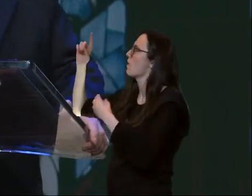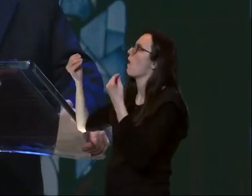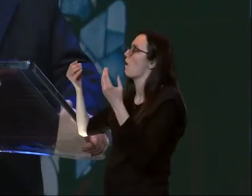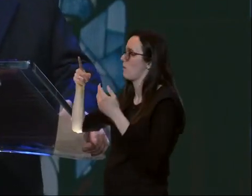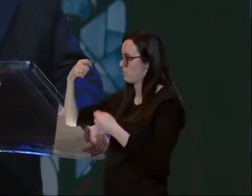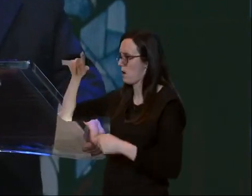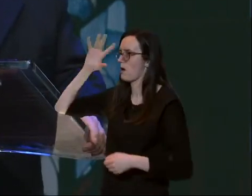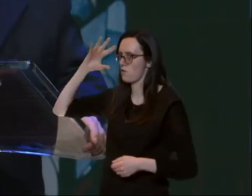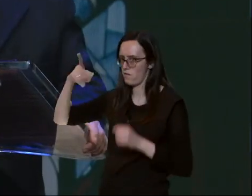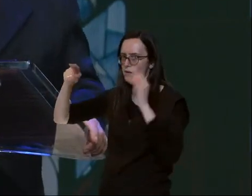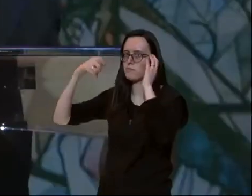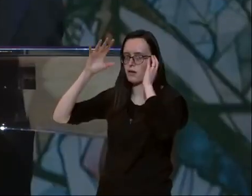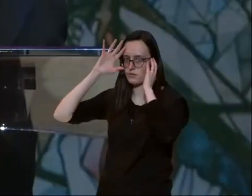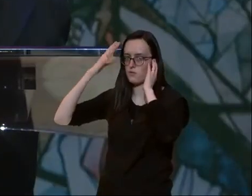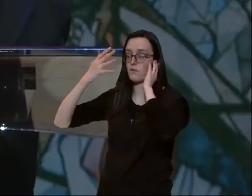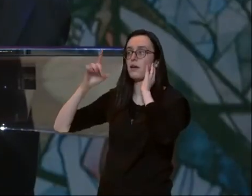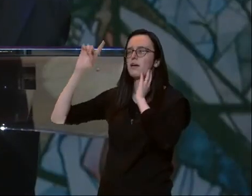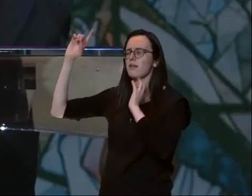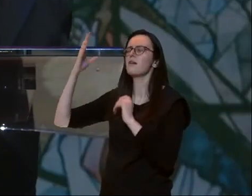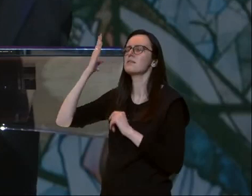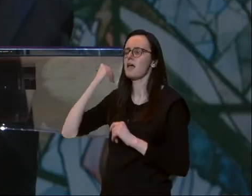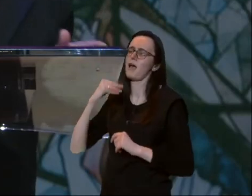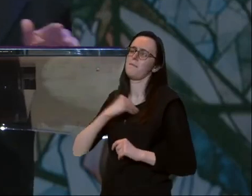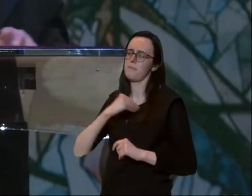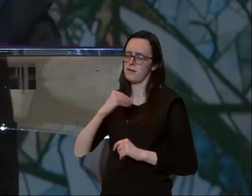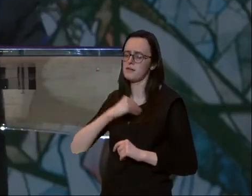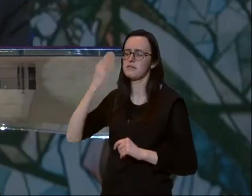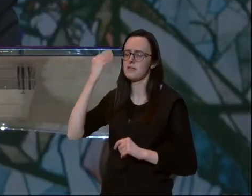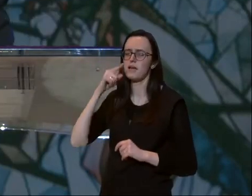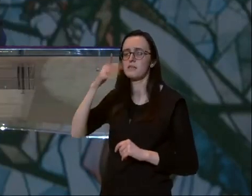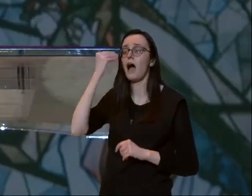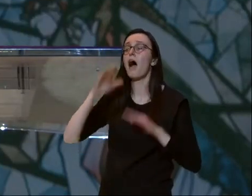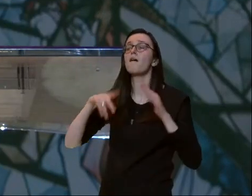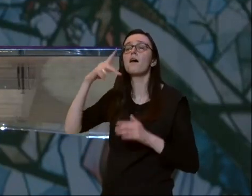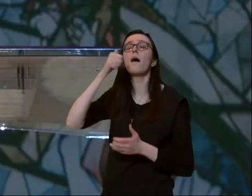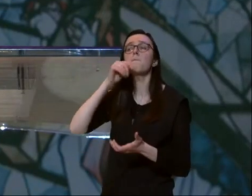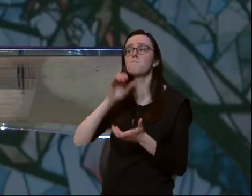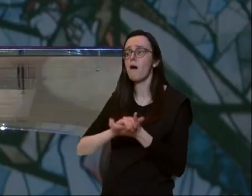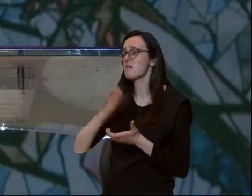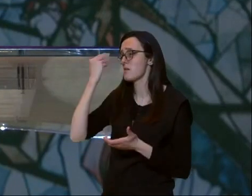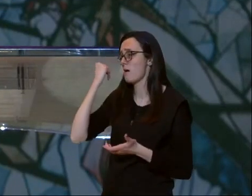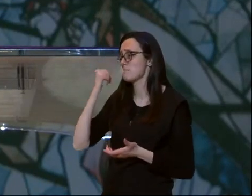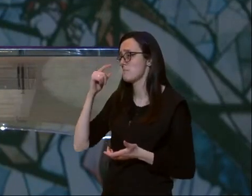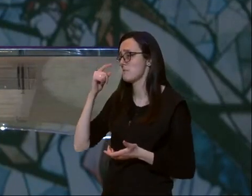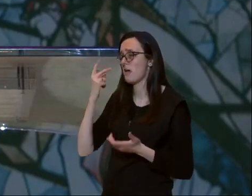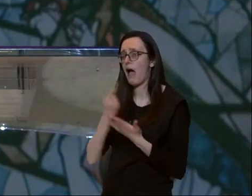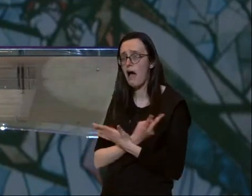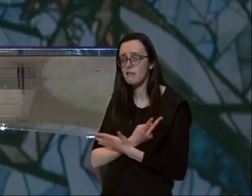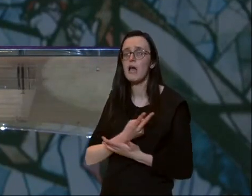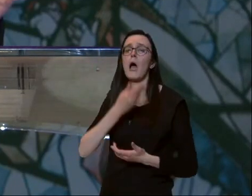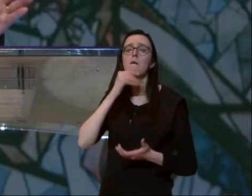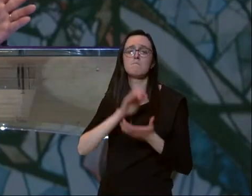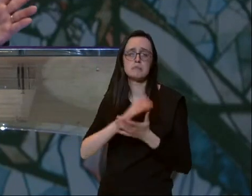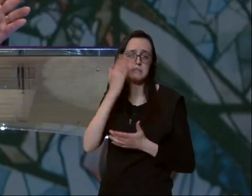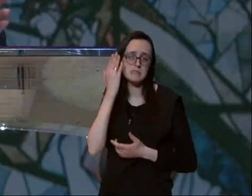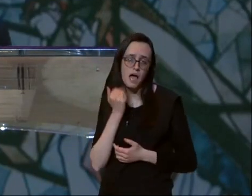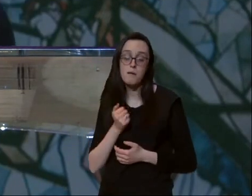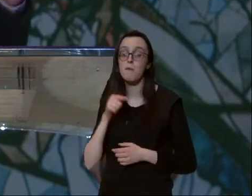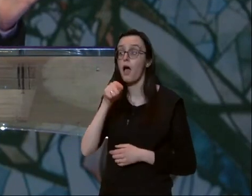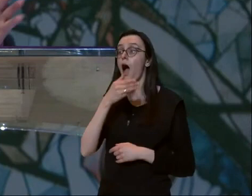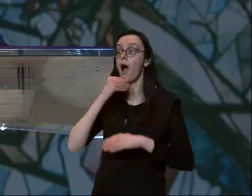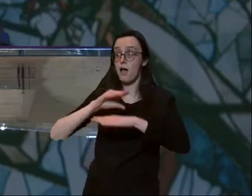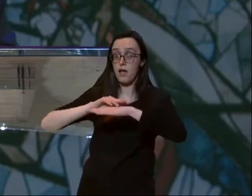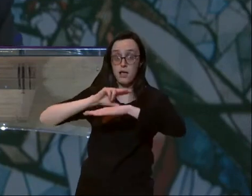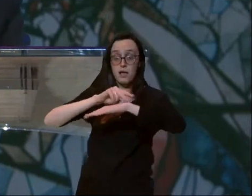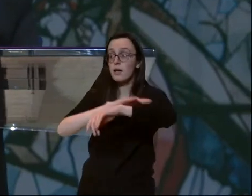você sabe. E Ele sabe. Talvez até a sua esposa sabe, o seu esposo sabe. No caso de